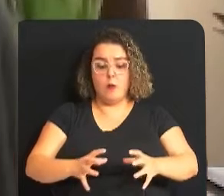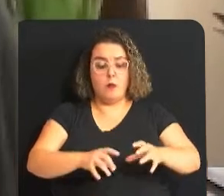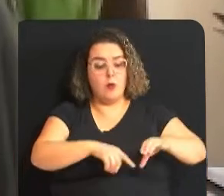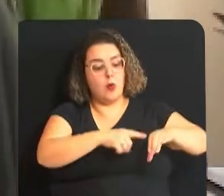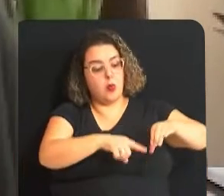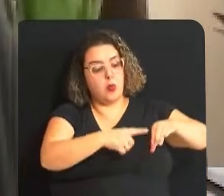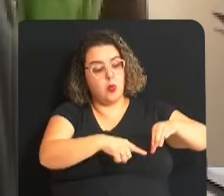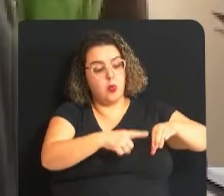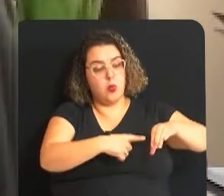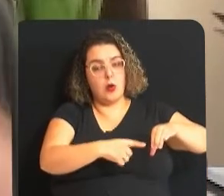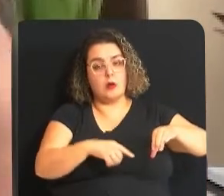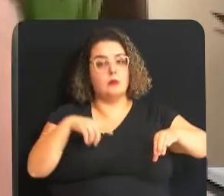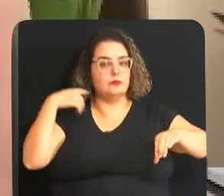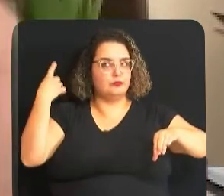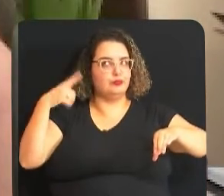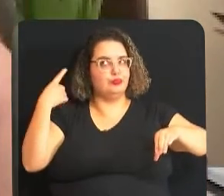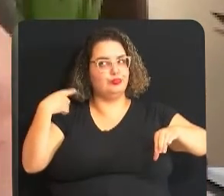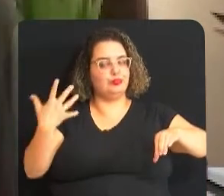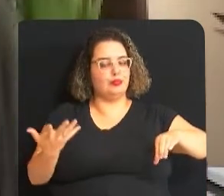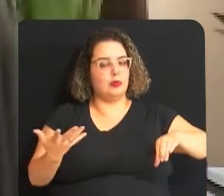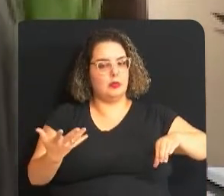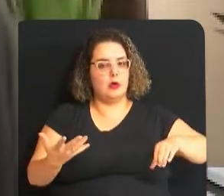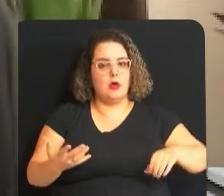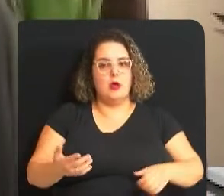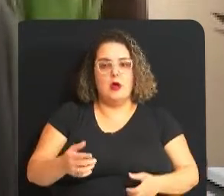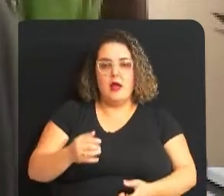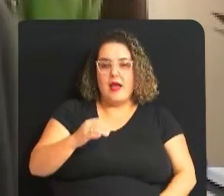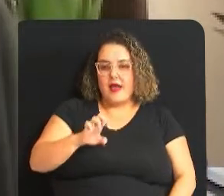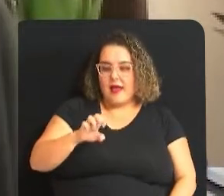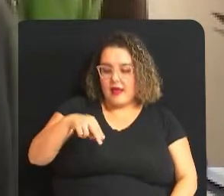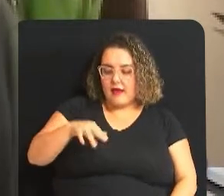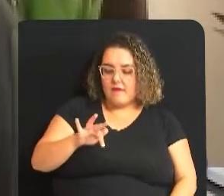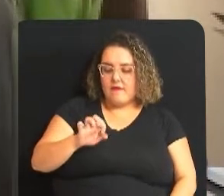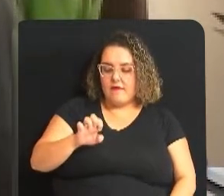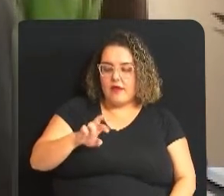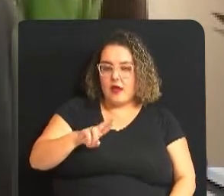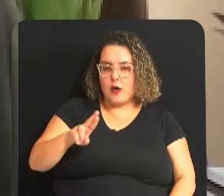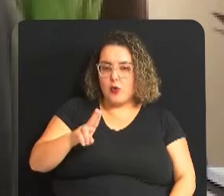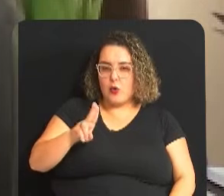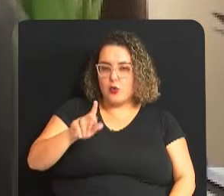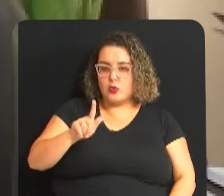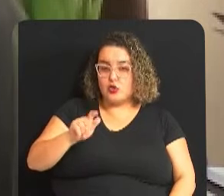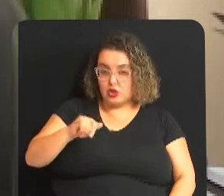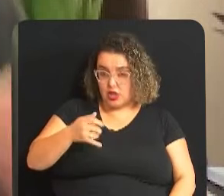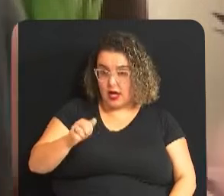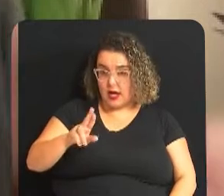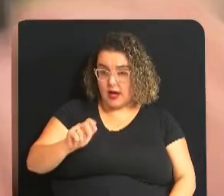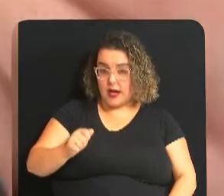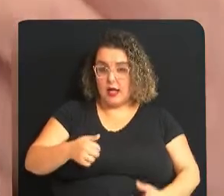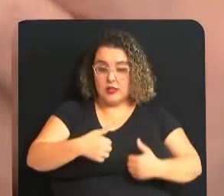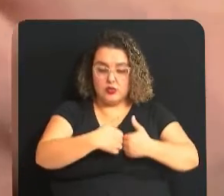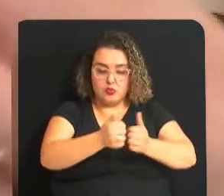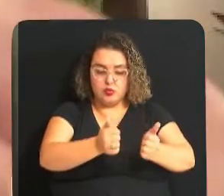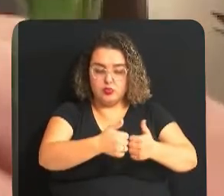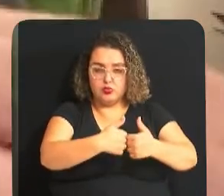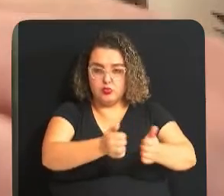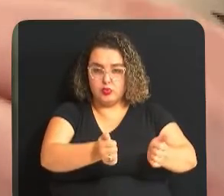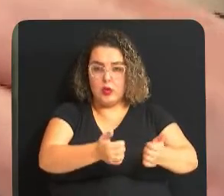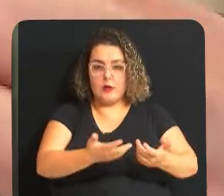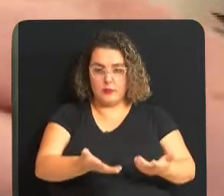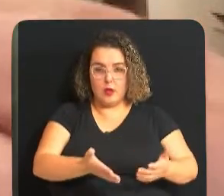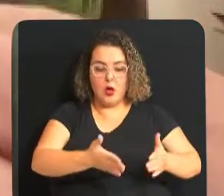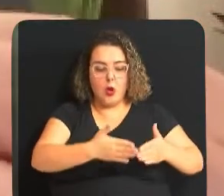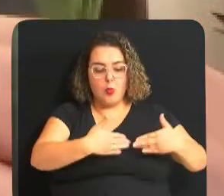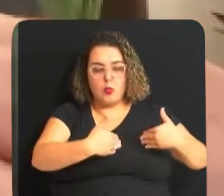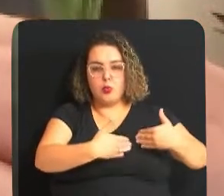maluca, você não vai deixar enferrujar as dobradiças, e você vai lembrar que o carro tem um tubo de entrada, que é a gasolina, né,